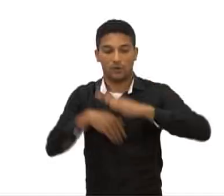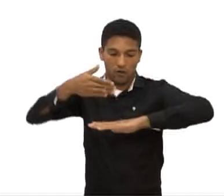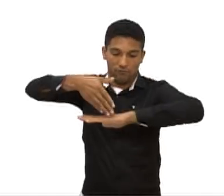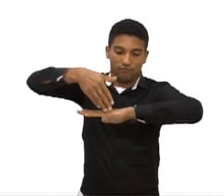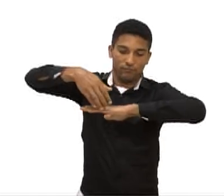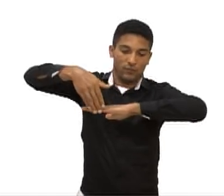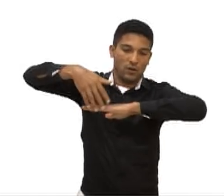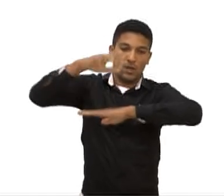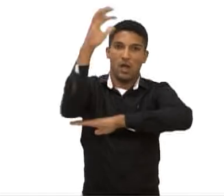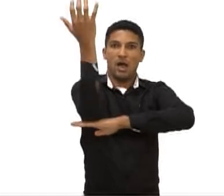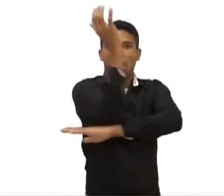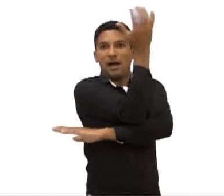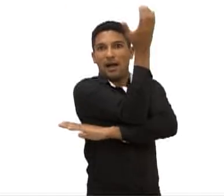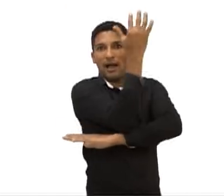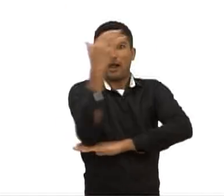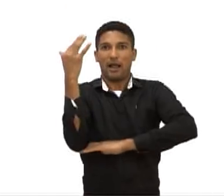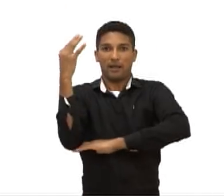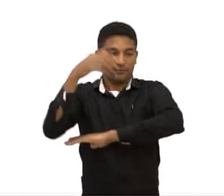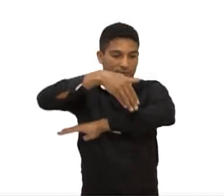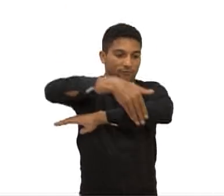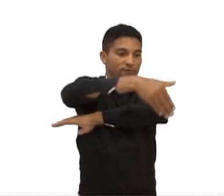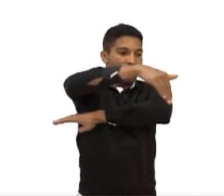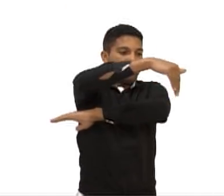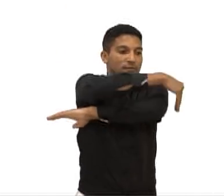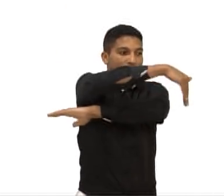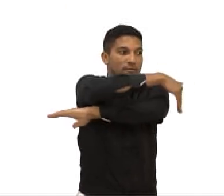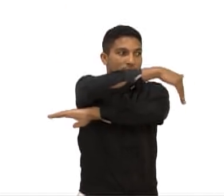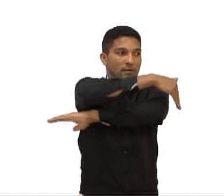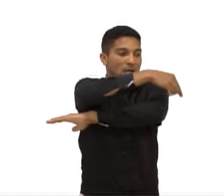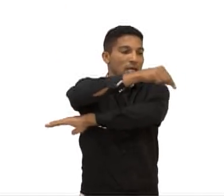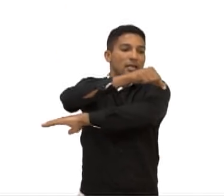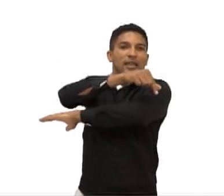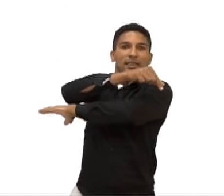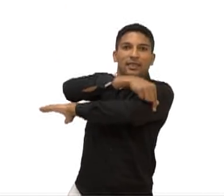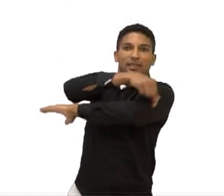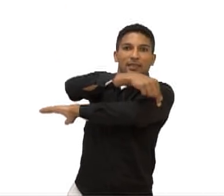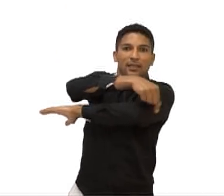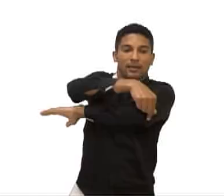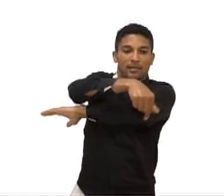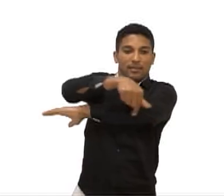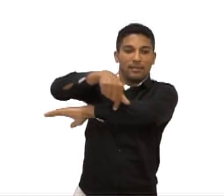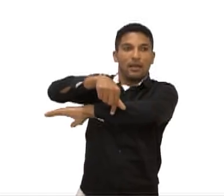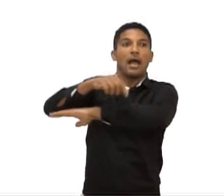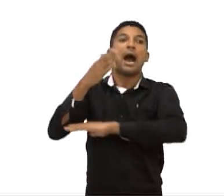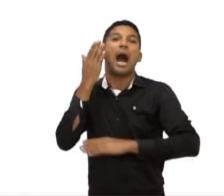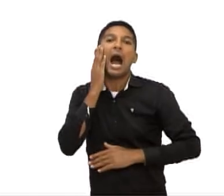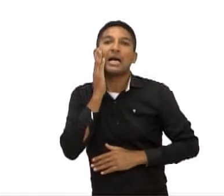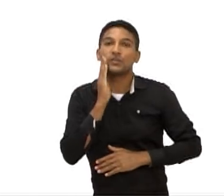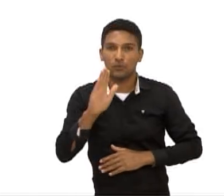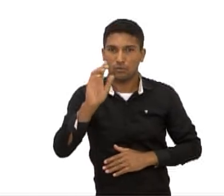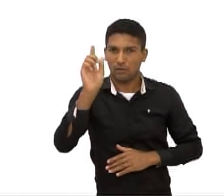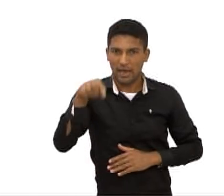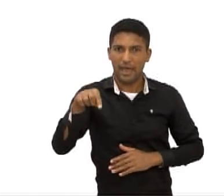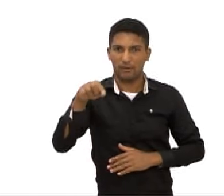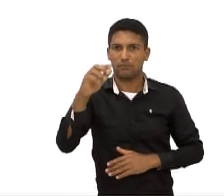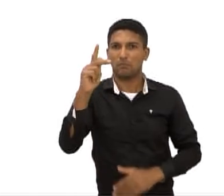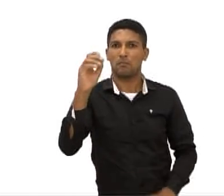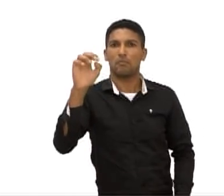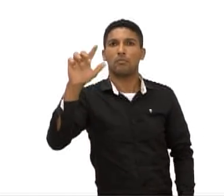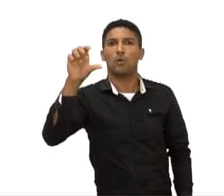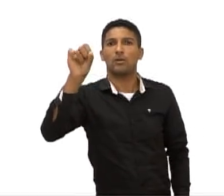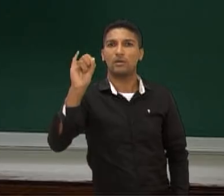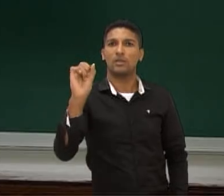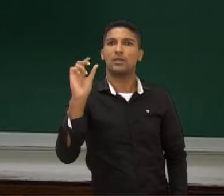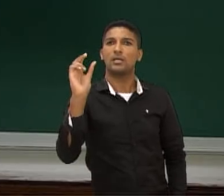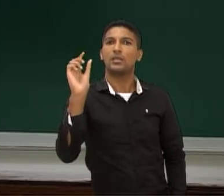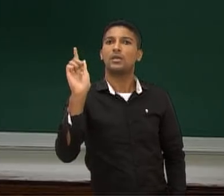Será que essa planta contornada ali com a linha azul representa um polígono? Caso afirmativo, responda aí se esse polígono é